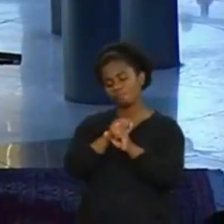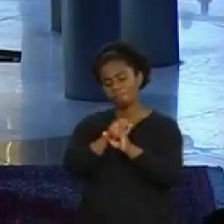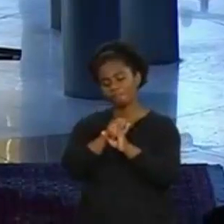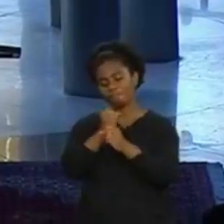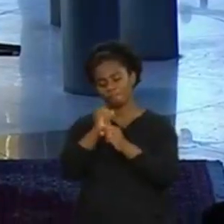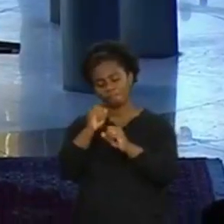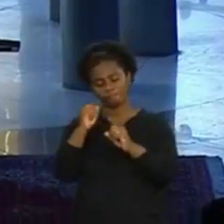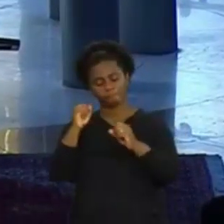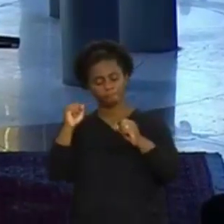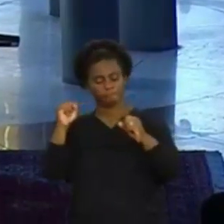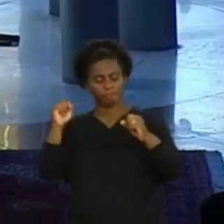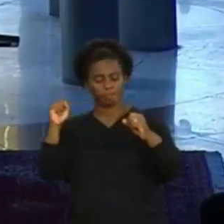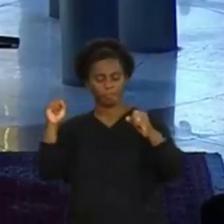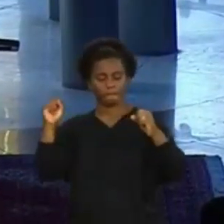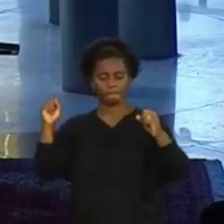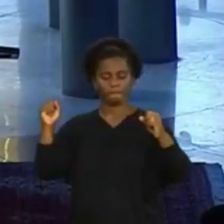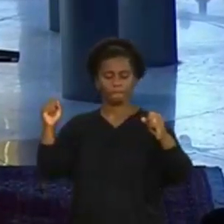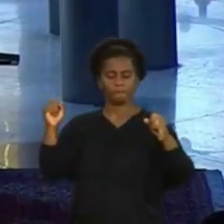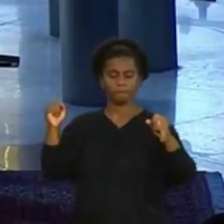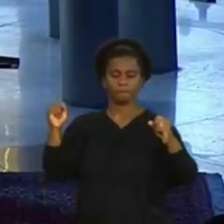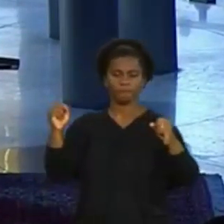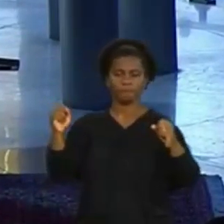a tua grandeza,